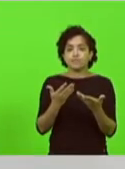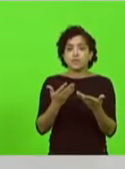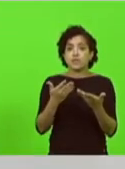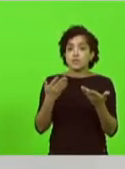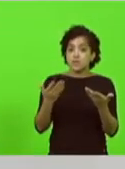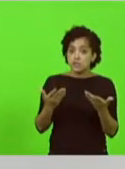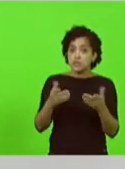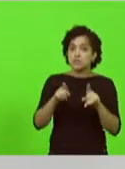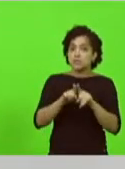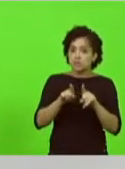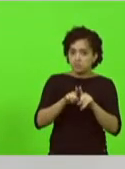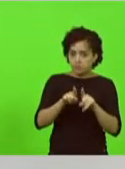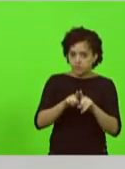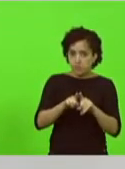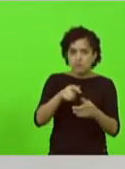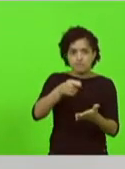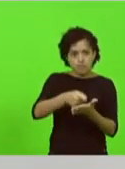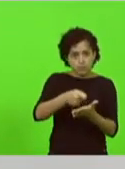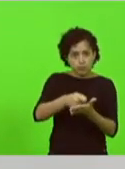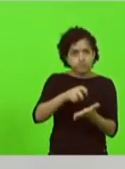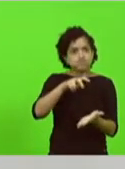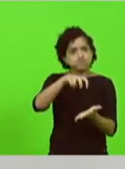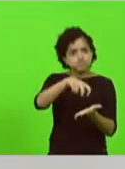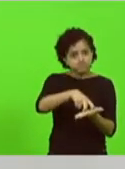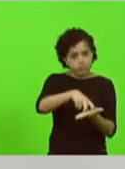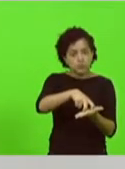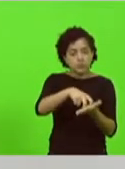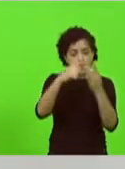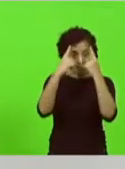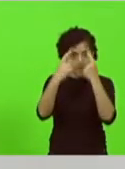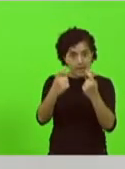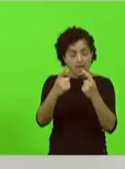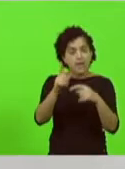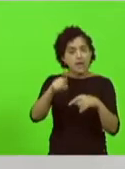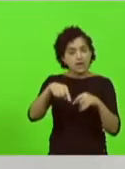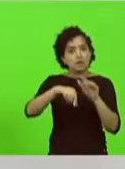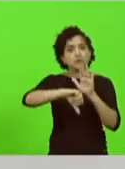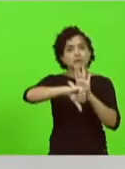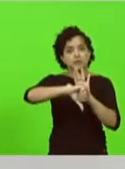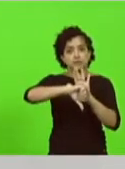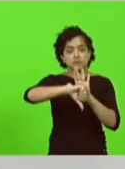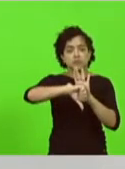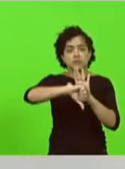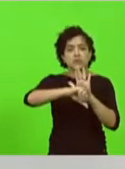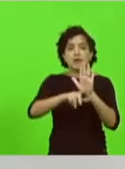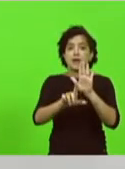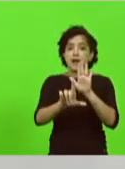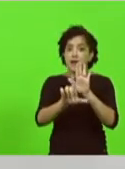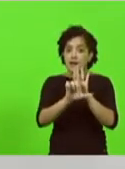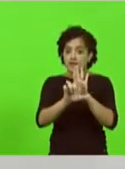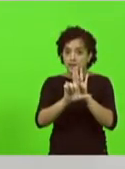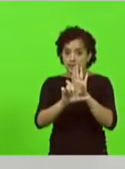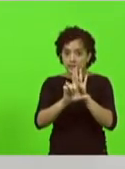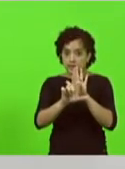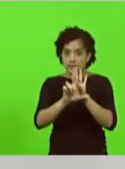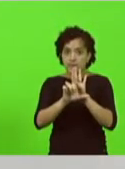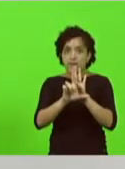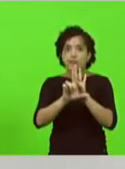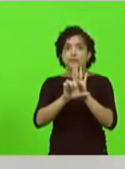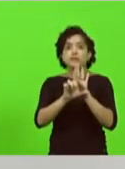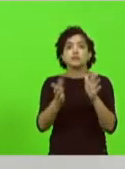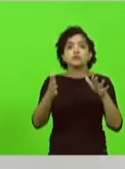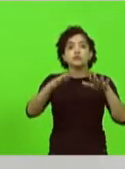sejam punidas, porque isso é violência, isso é crime. A Lei Brasileira de Inclusão asseverou que é